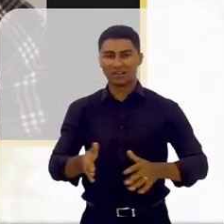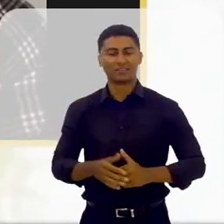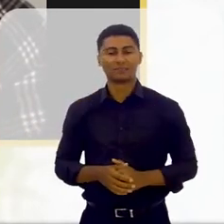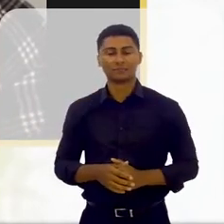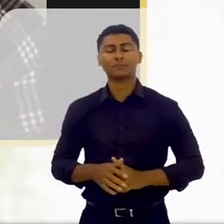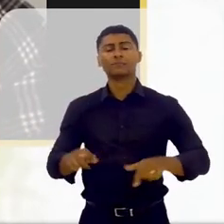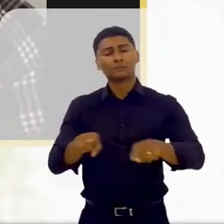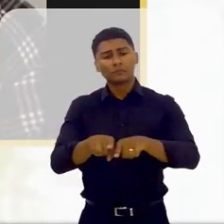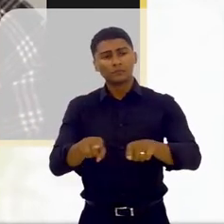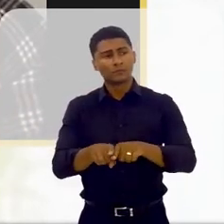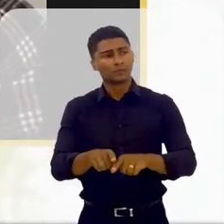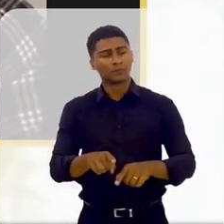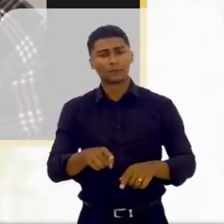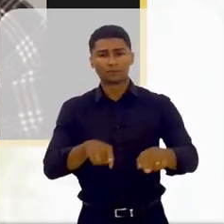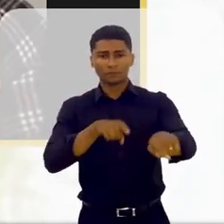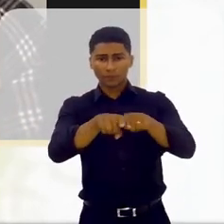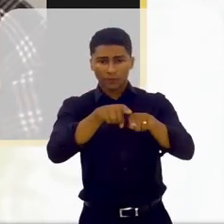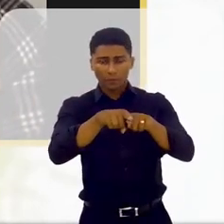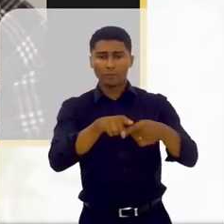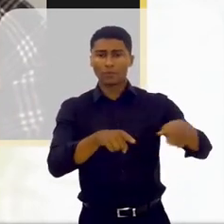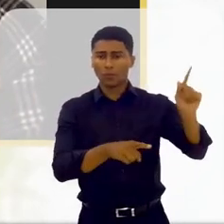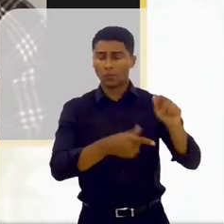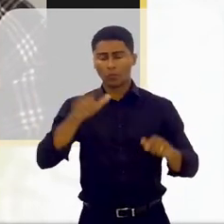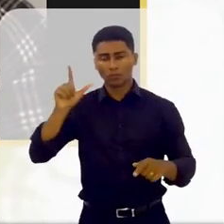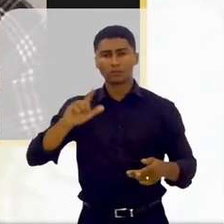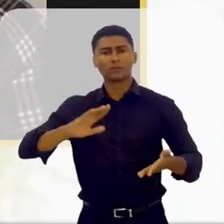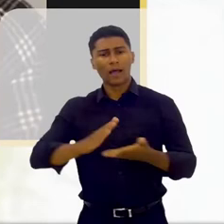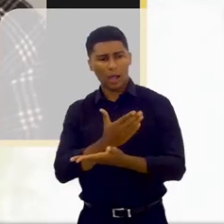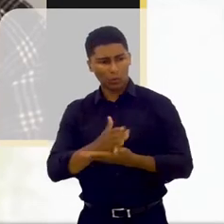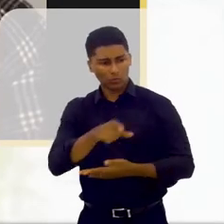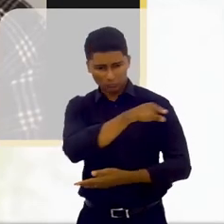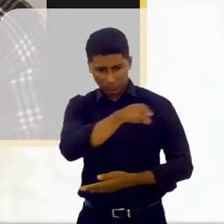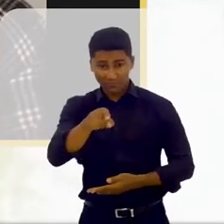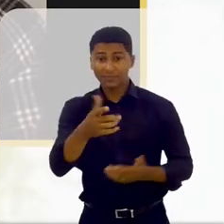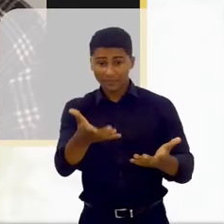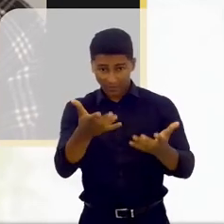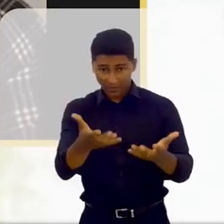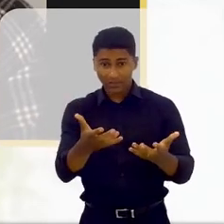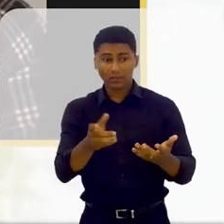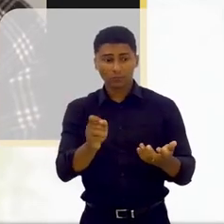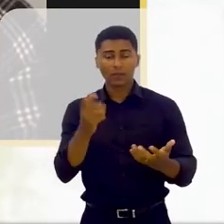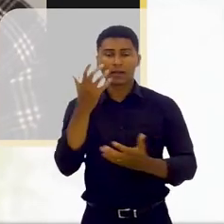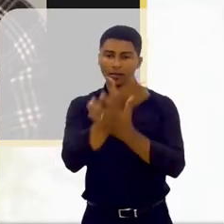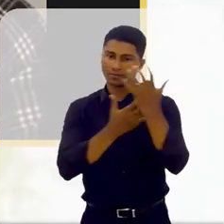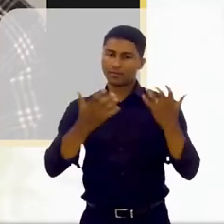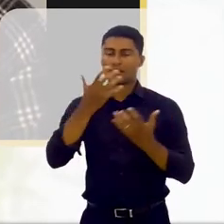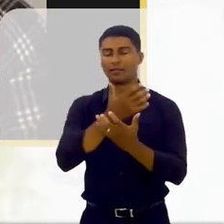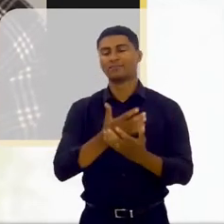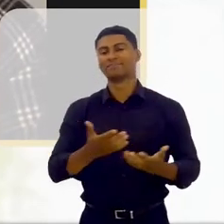ela quanto outros, né? No caso, outros irmãos, tem irmãos nossos que querem cantar, que querem.